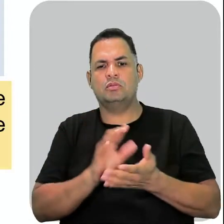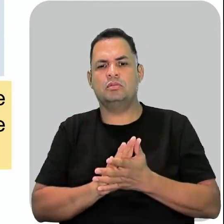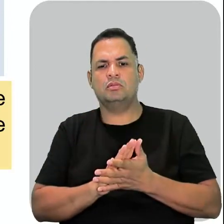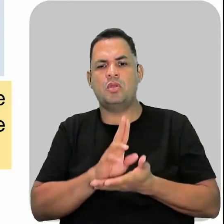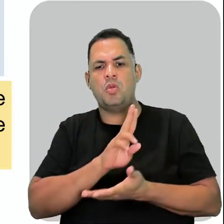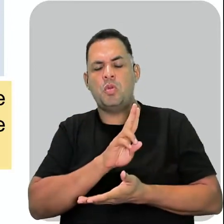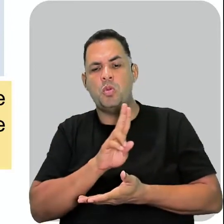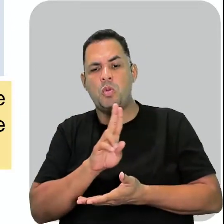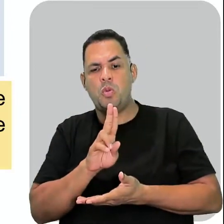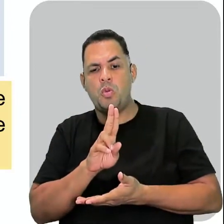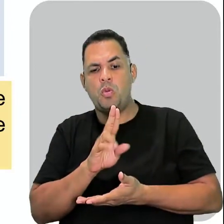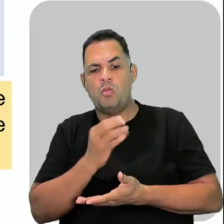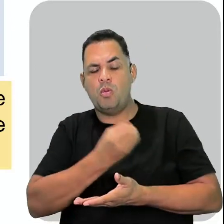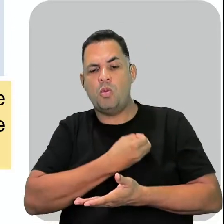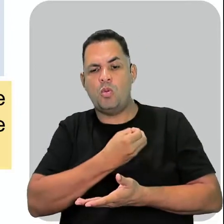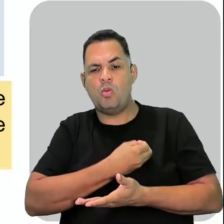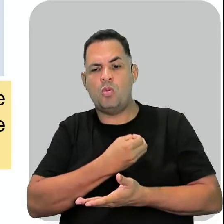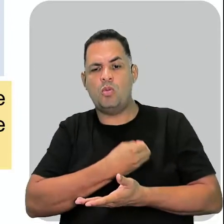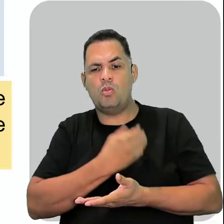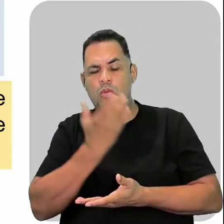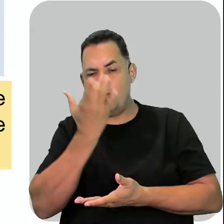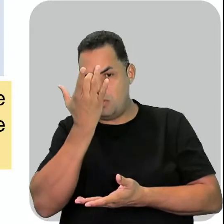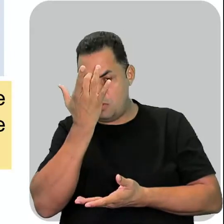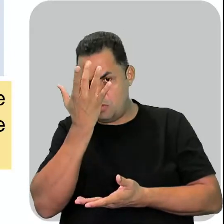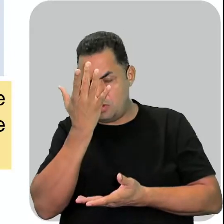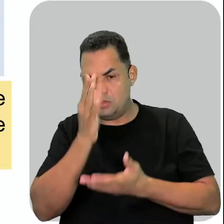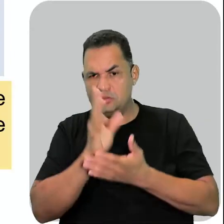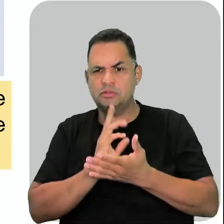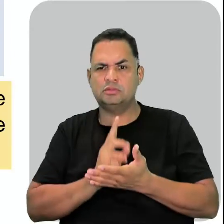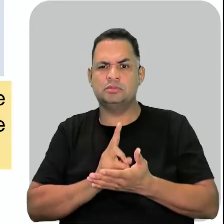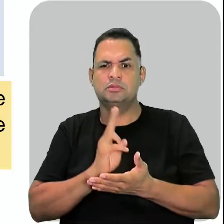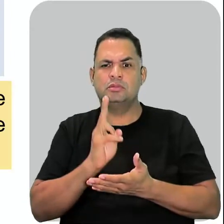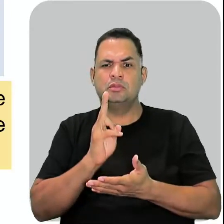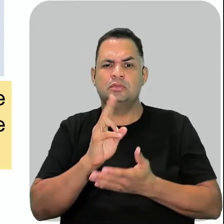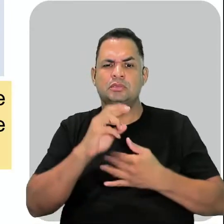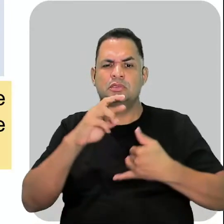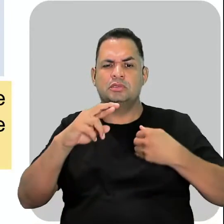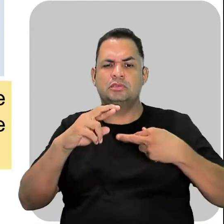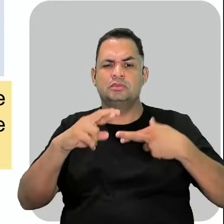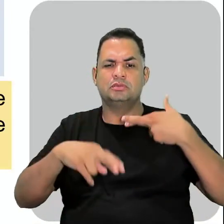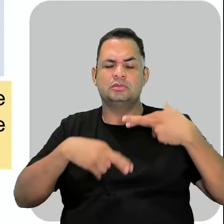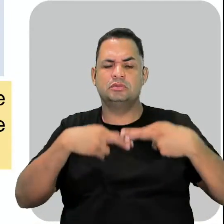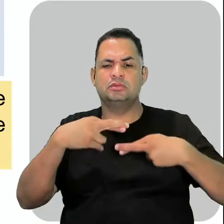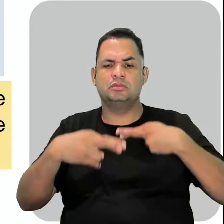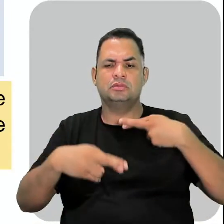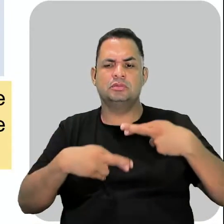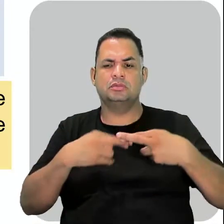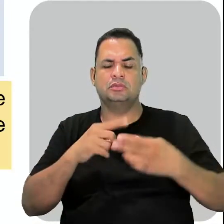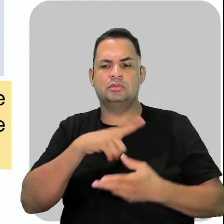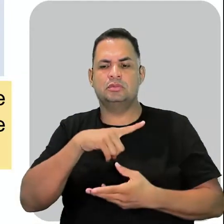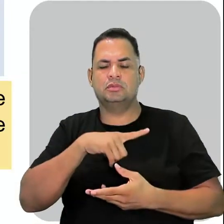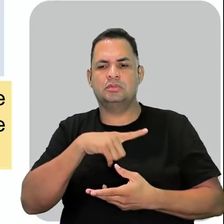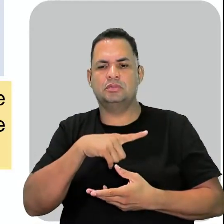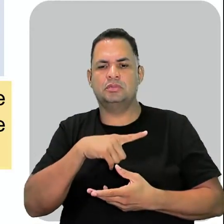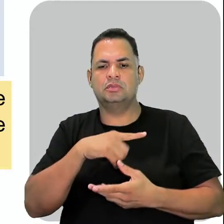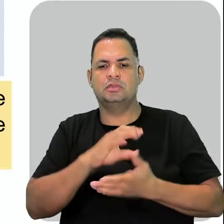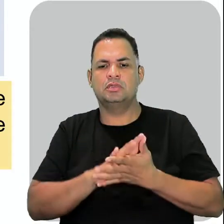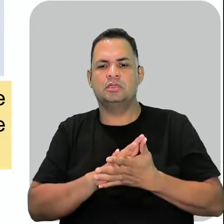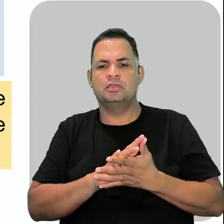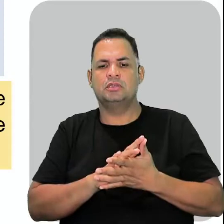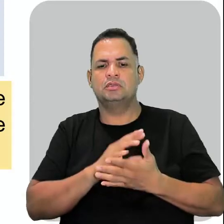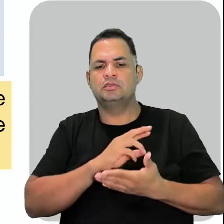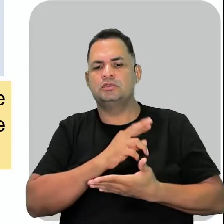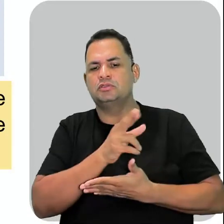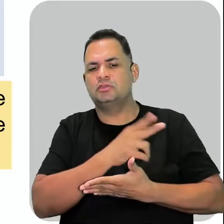por numeração para facilitar o processo de reciclagem, já que nós temos vários tipos de polímeros